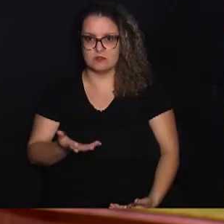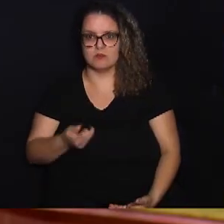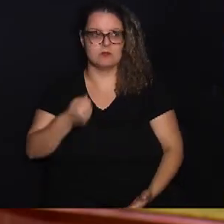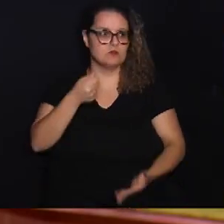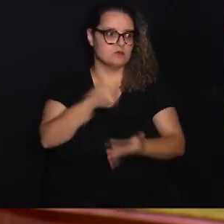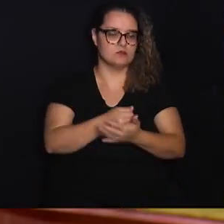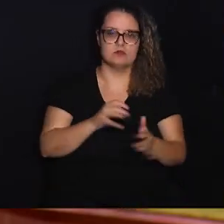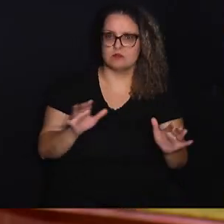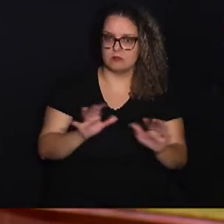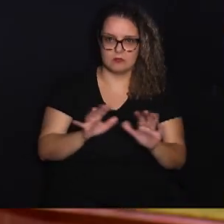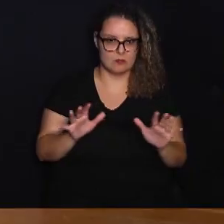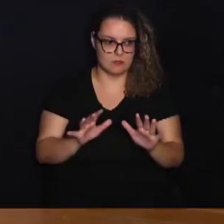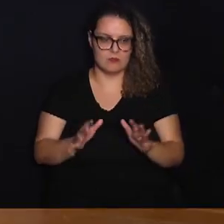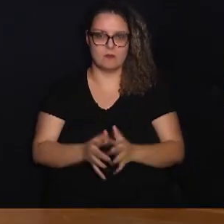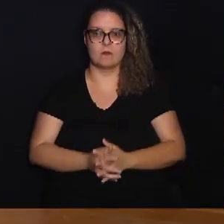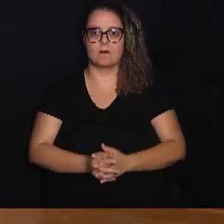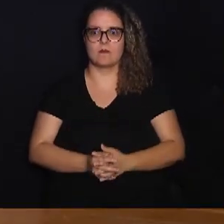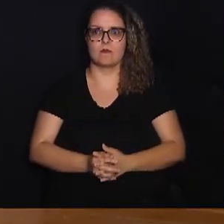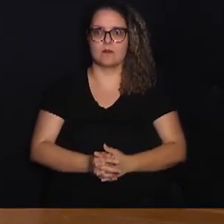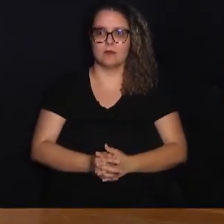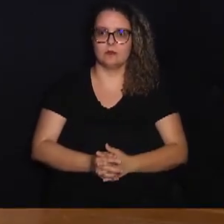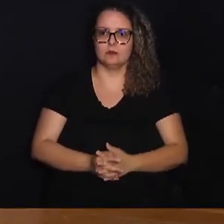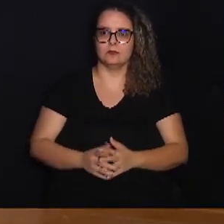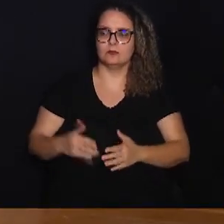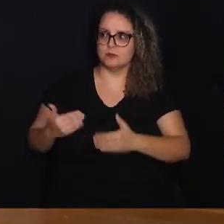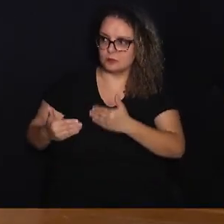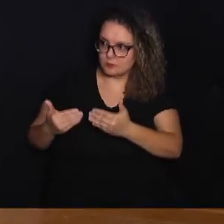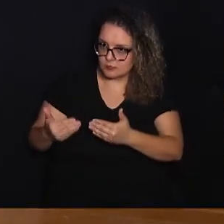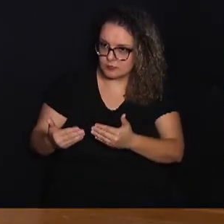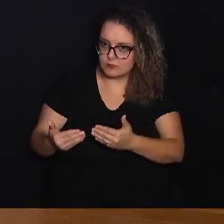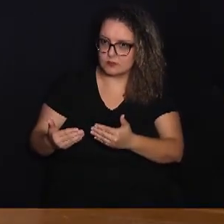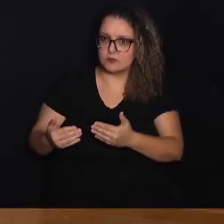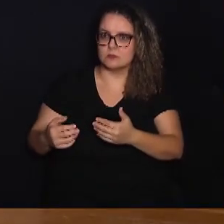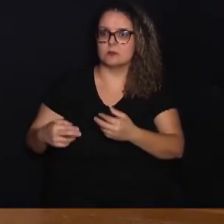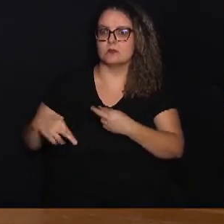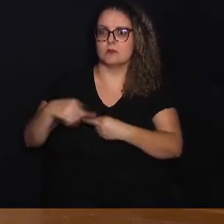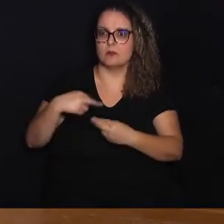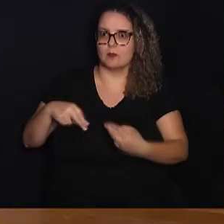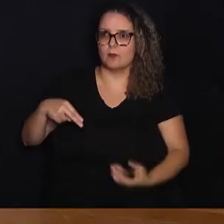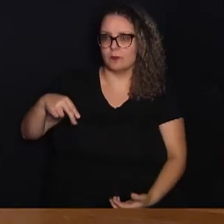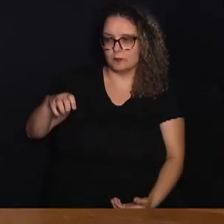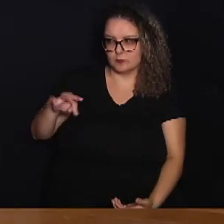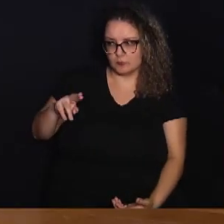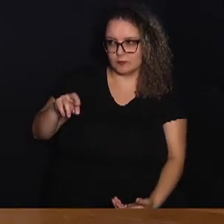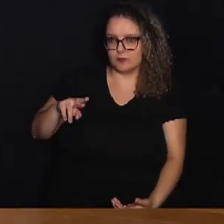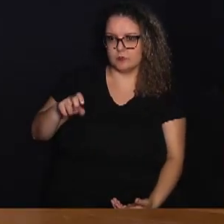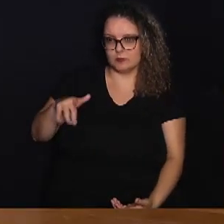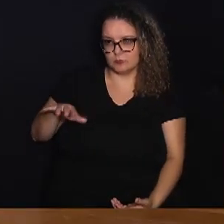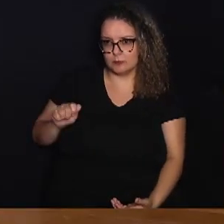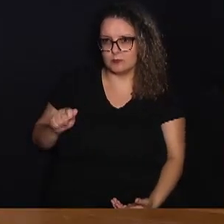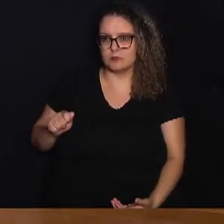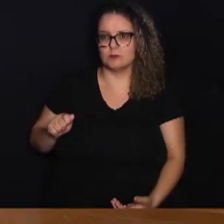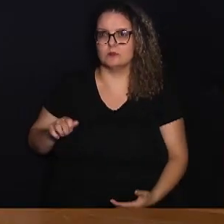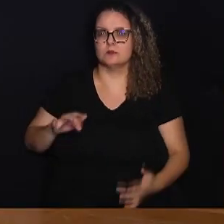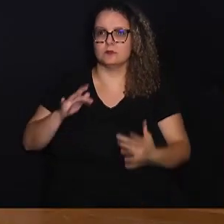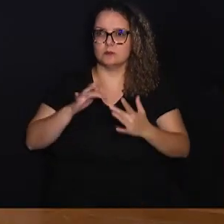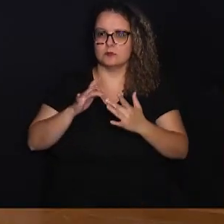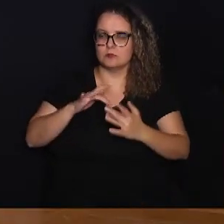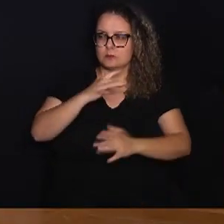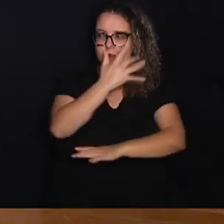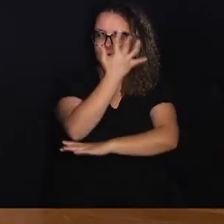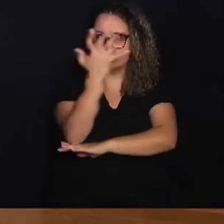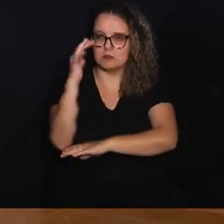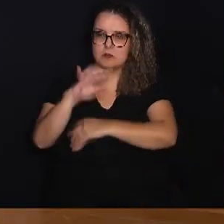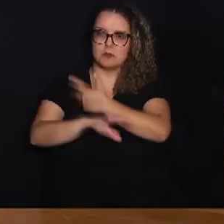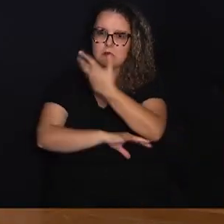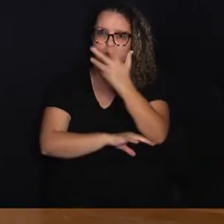imposto, nada disso. E isso perpassa também pela questão da natureza? a esse contato com a natureza, também